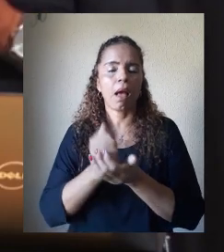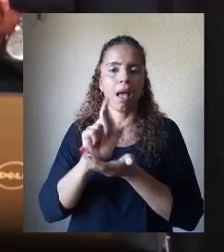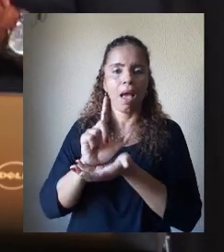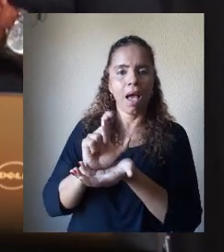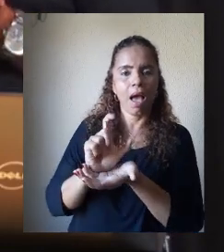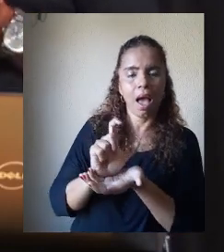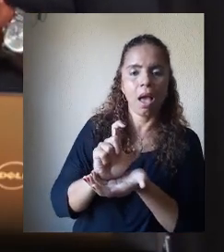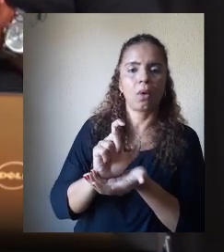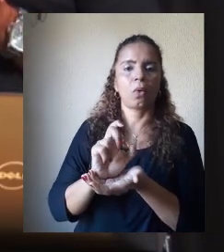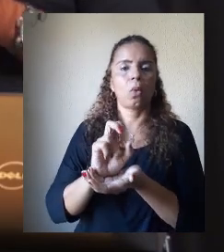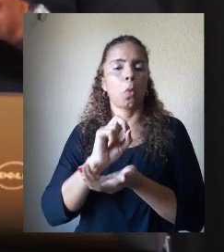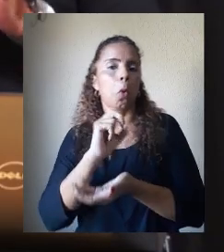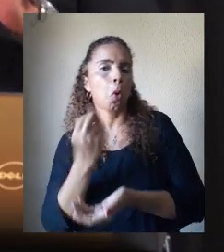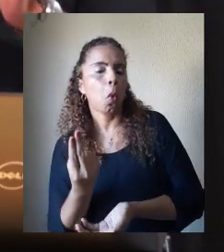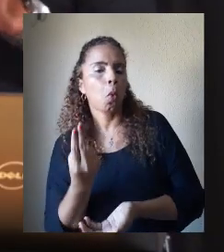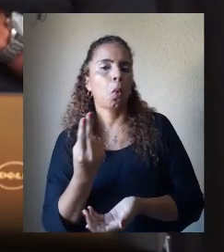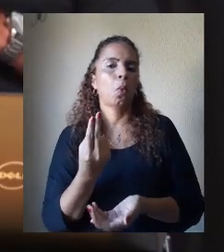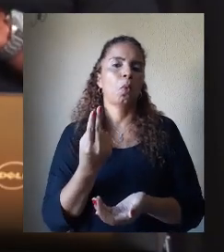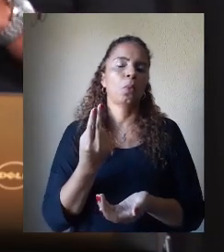então eu